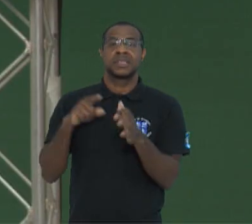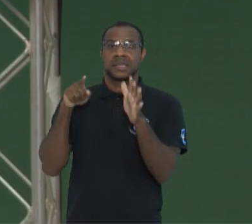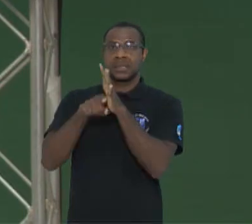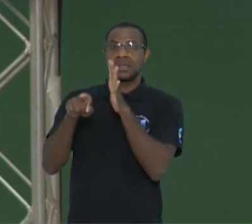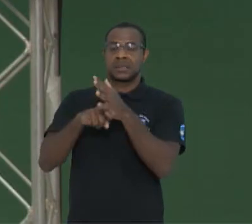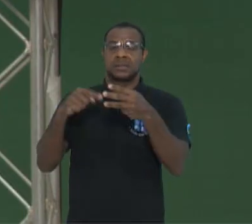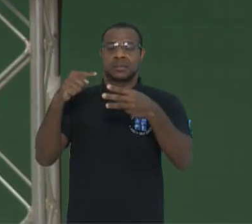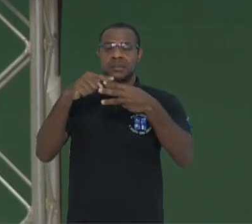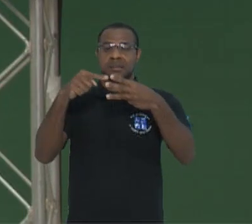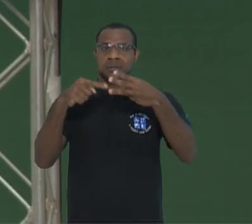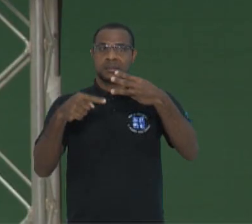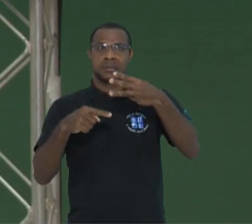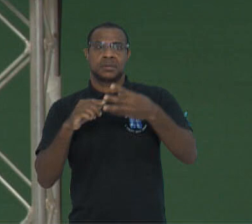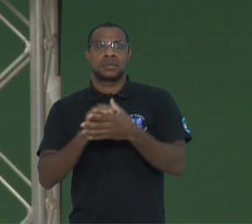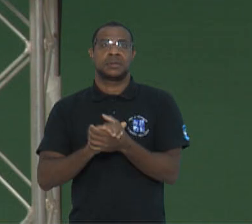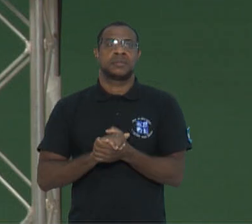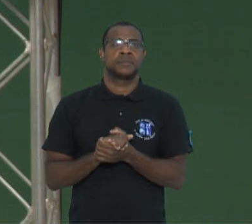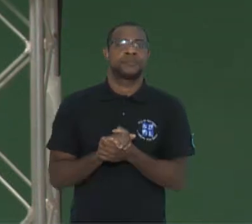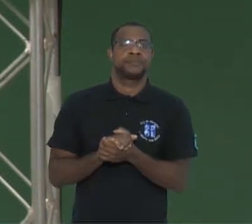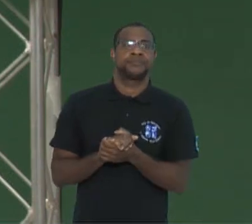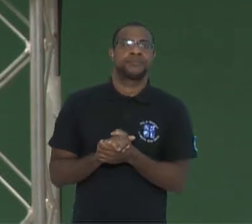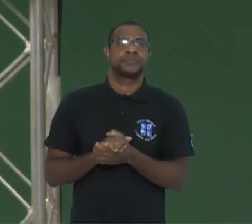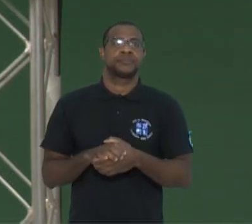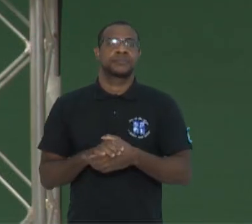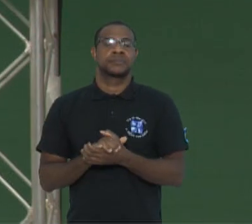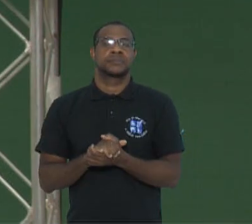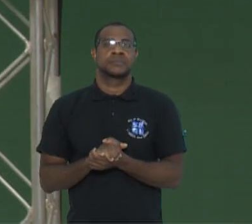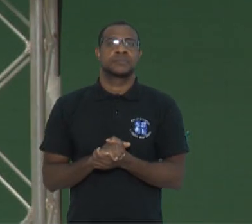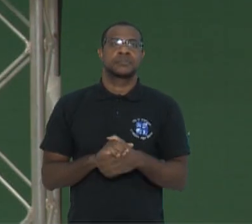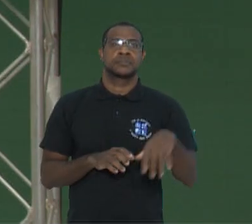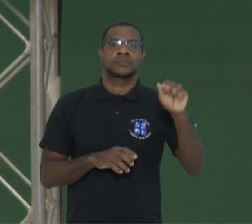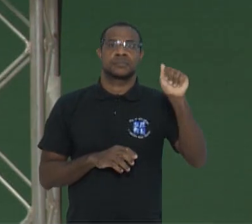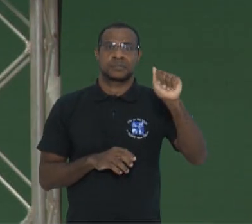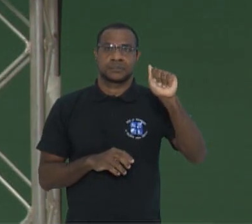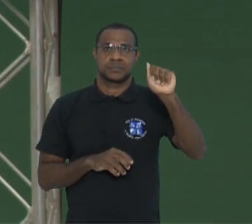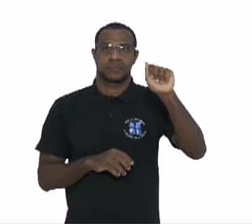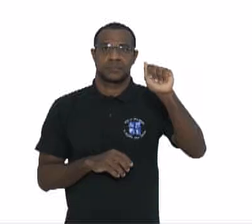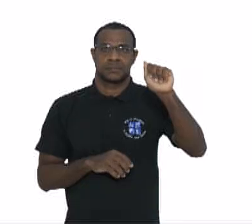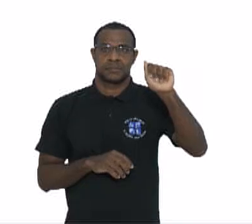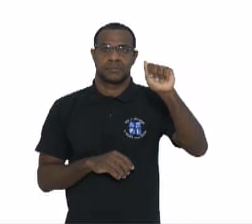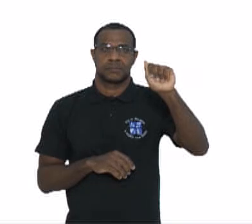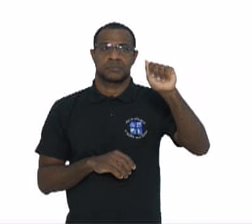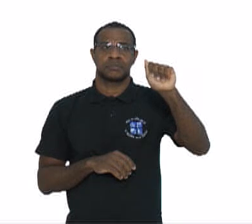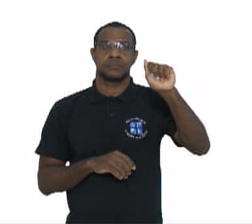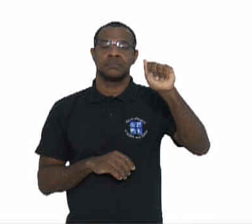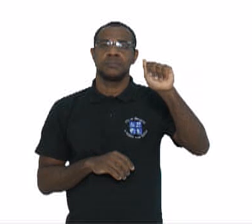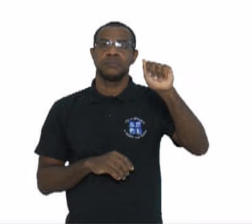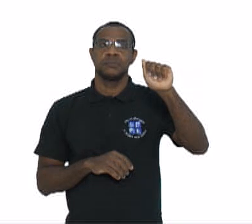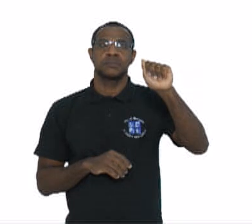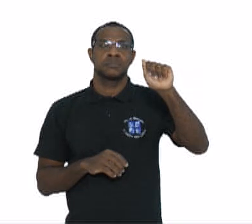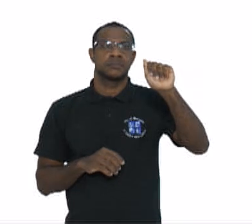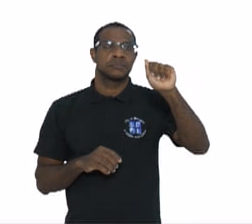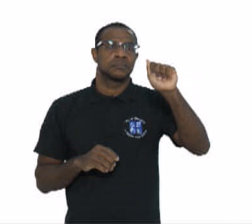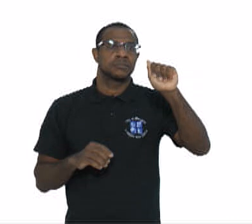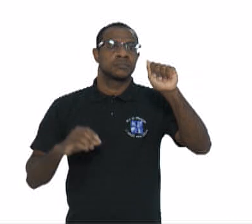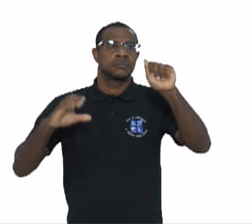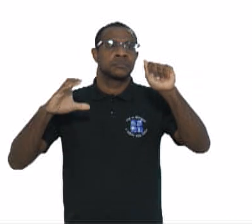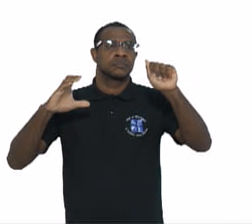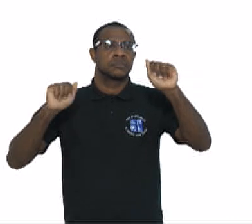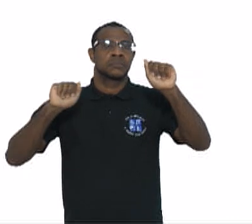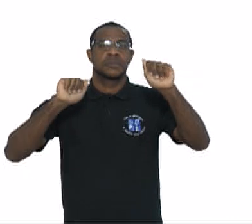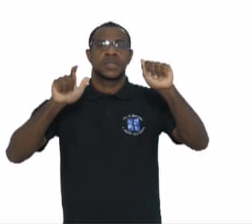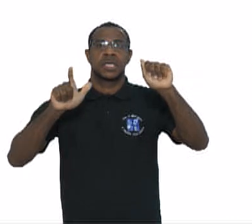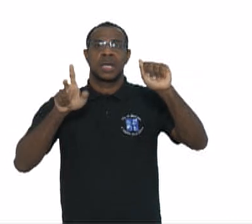perguntas. Calvin, could or couldn't be a true modern artist? Calvin, poderia ou